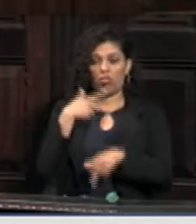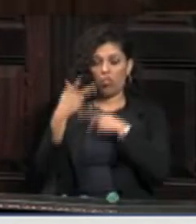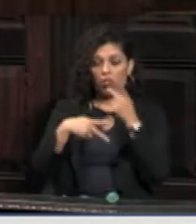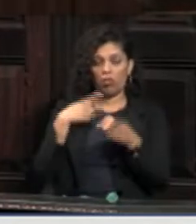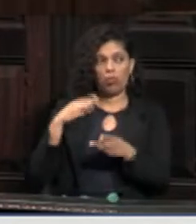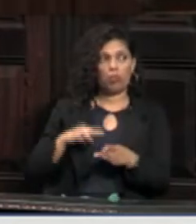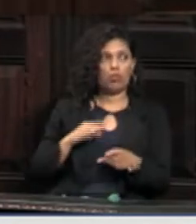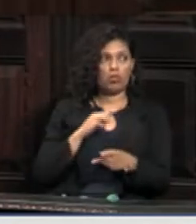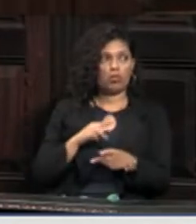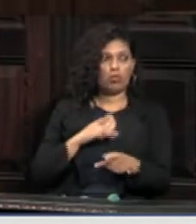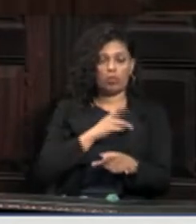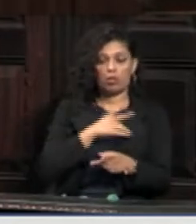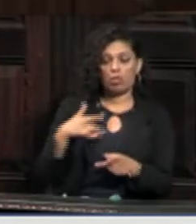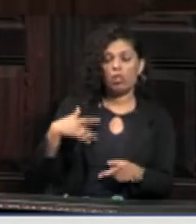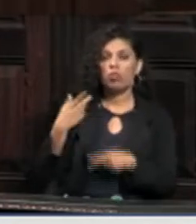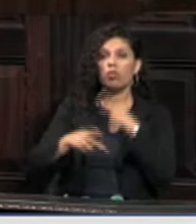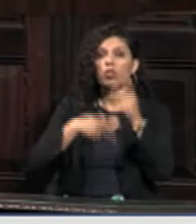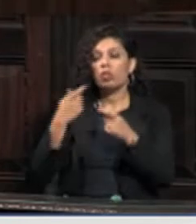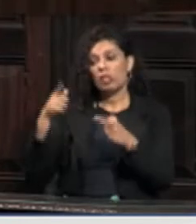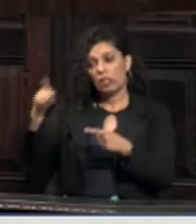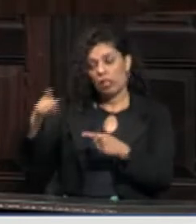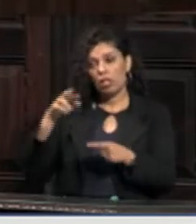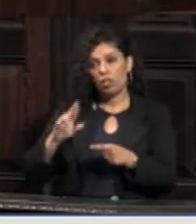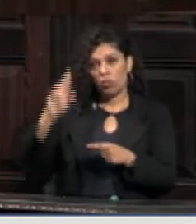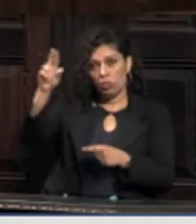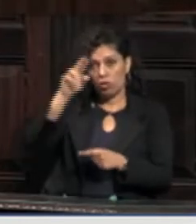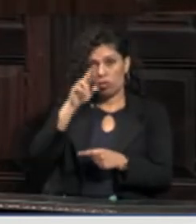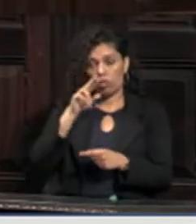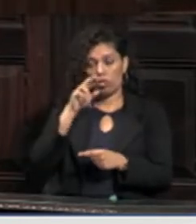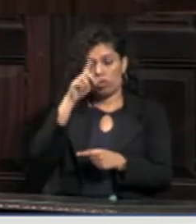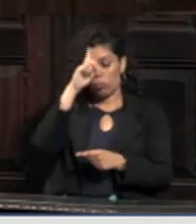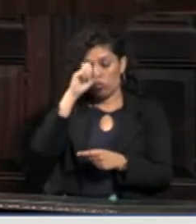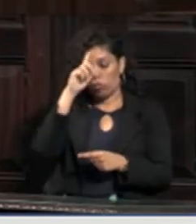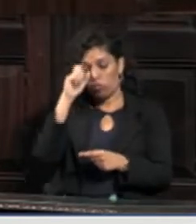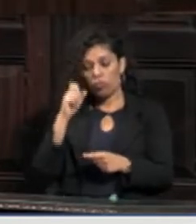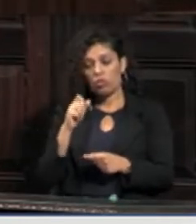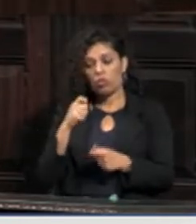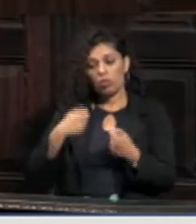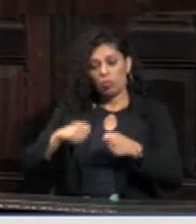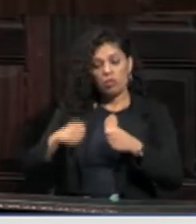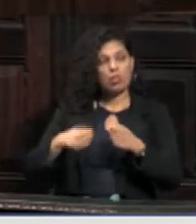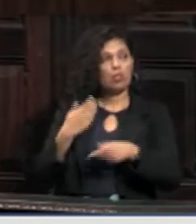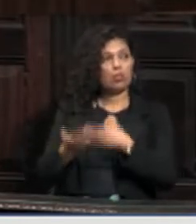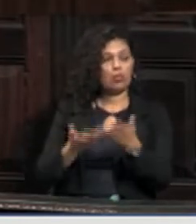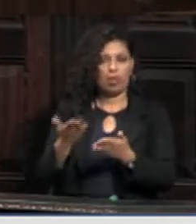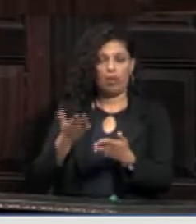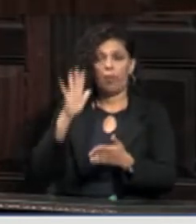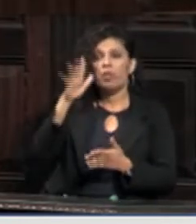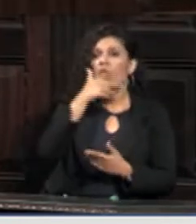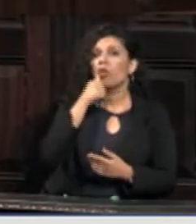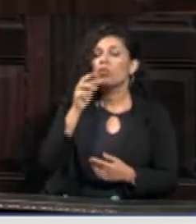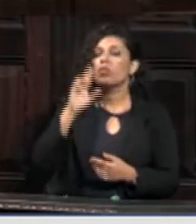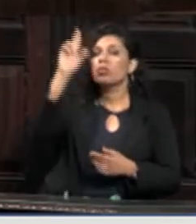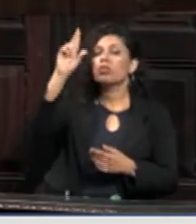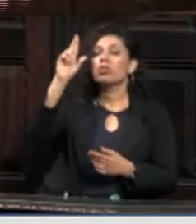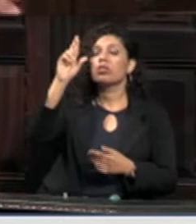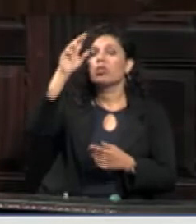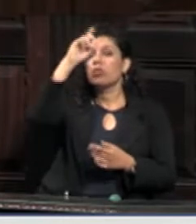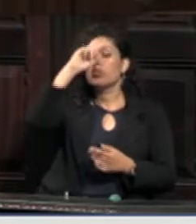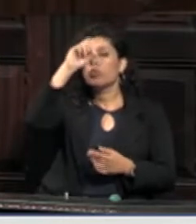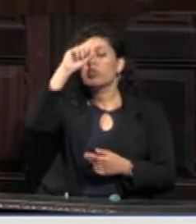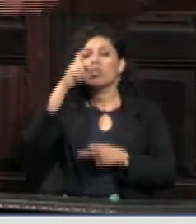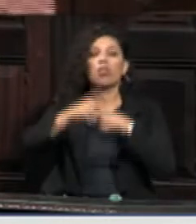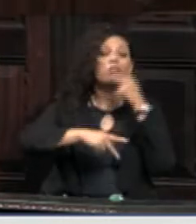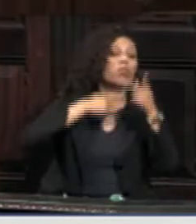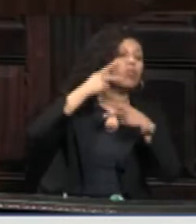gestor, tem que dar um jeito, porque tem leitos ociosos. O diretor do hospital diz que os médicos